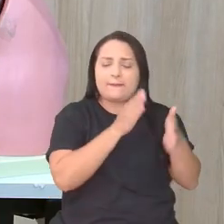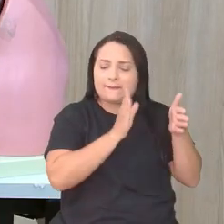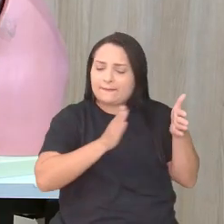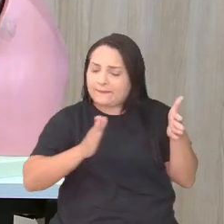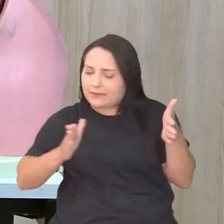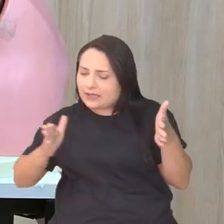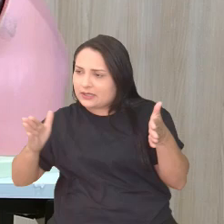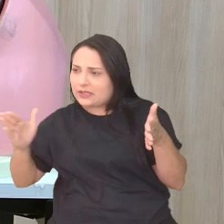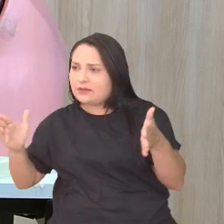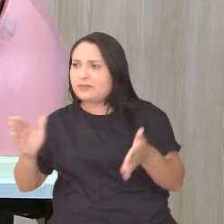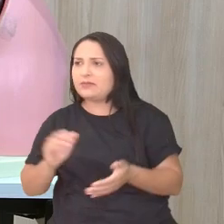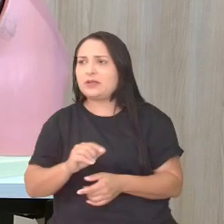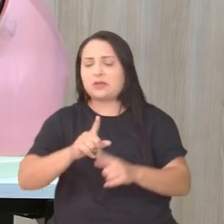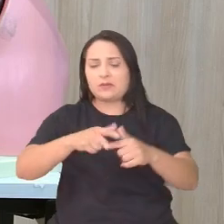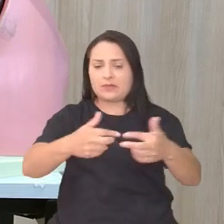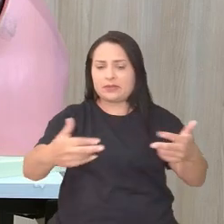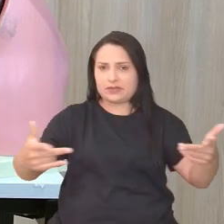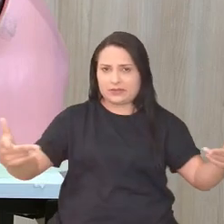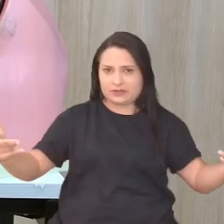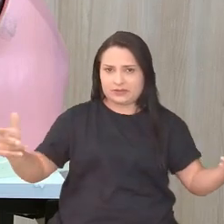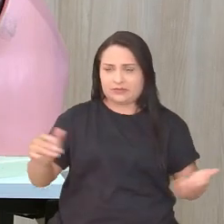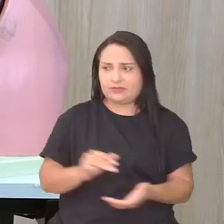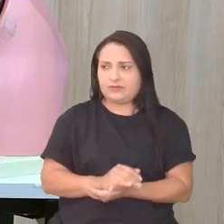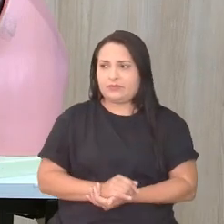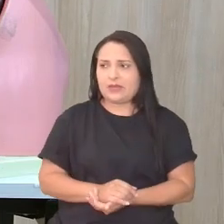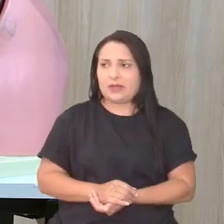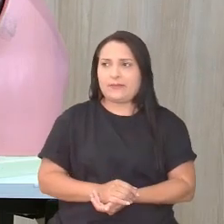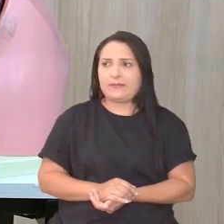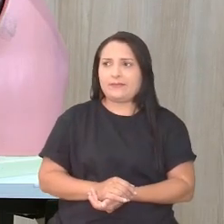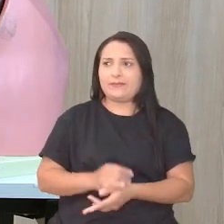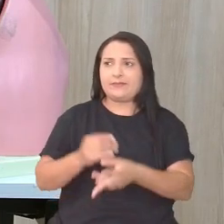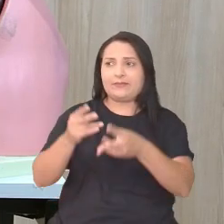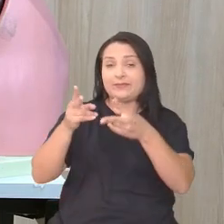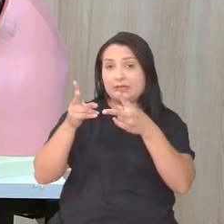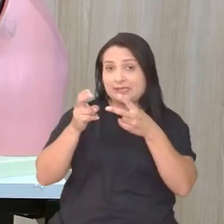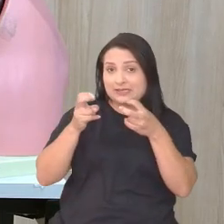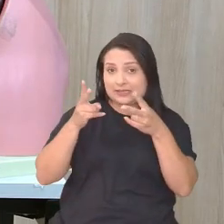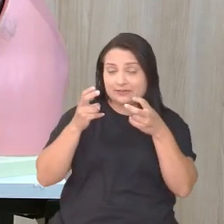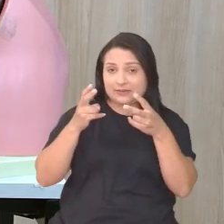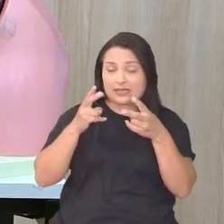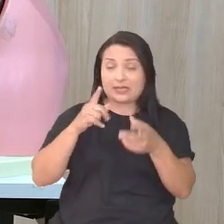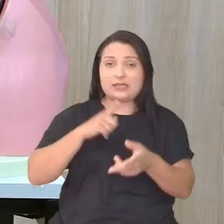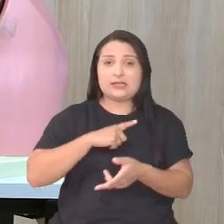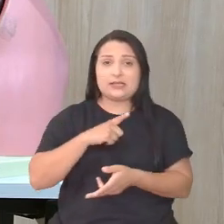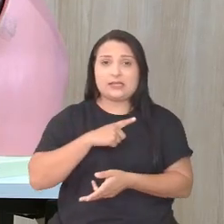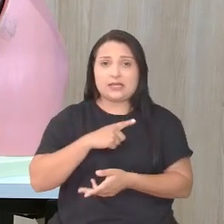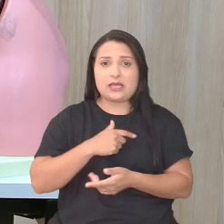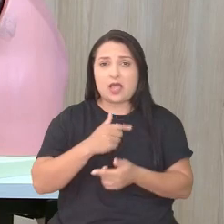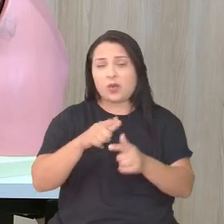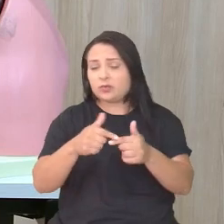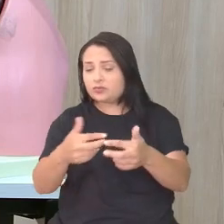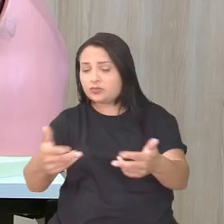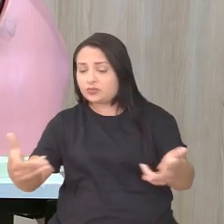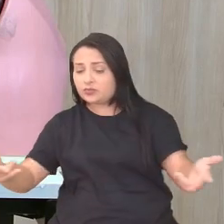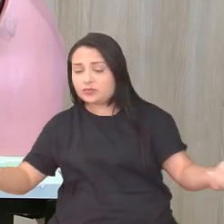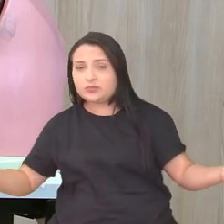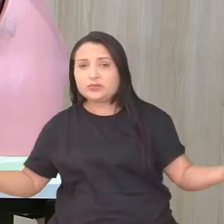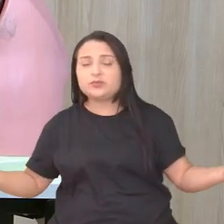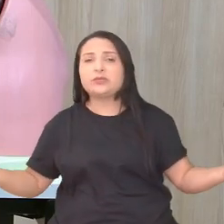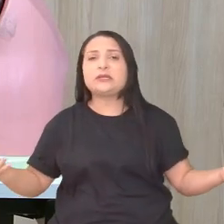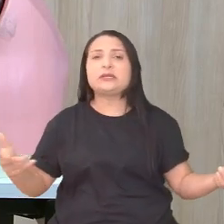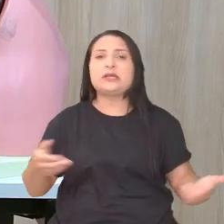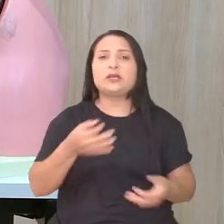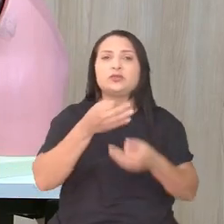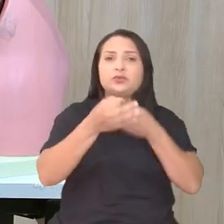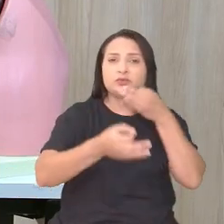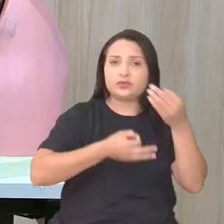em relação aqui a esses materiais. Então, vocês devem perceber, olha, que nós estamos aqui com alguns materiais, e eles vão ser